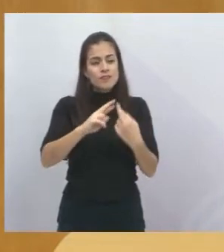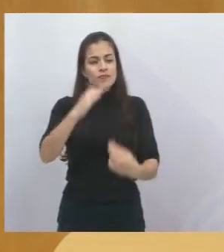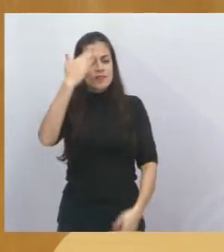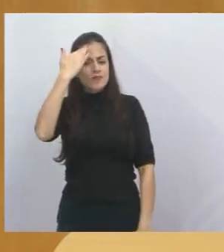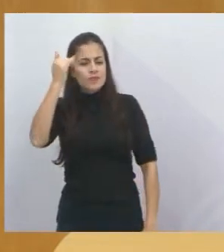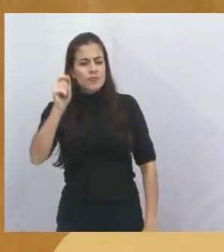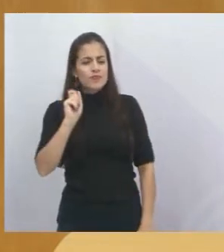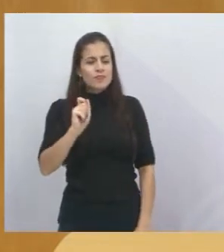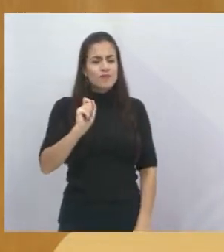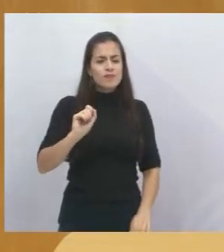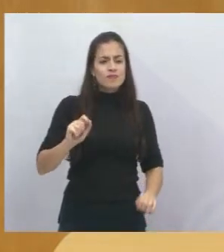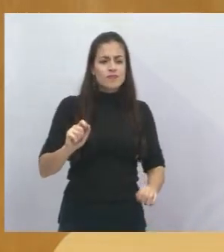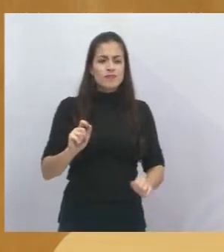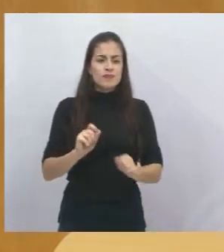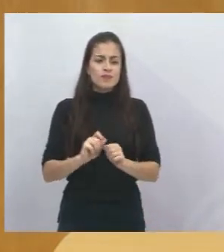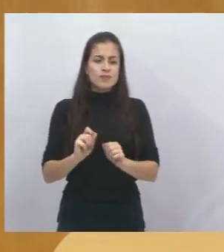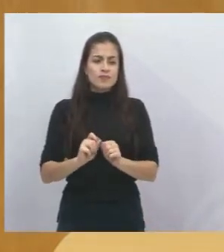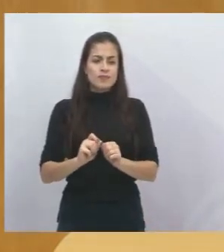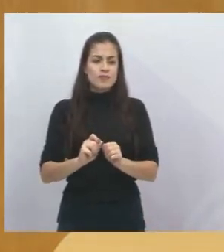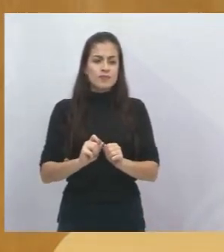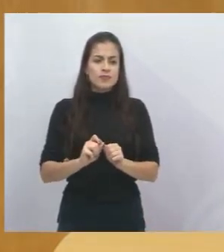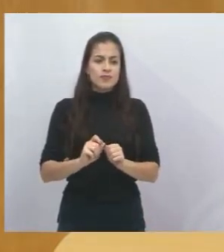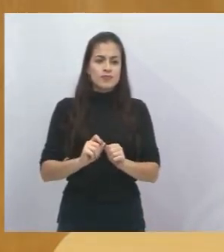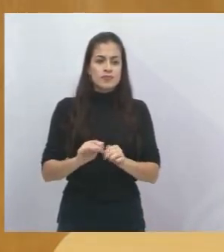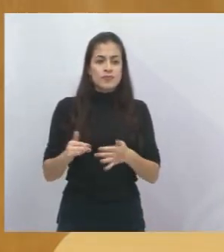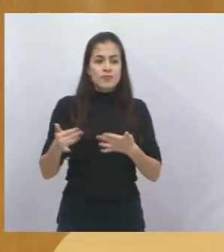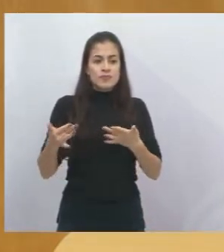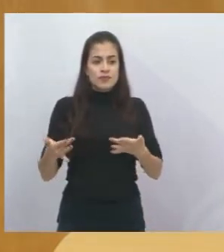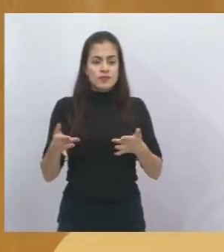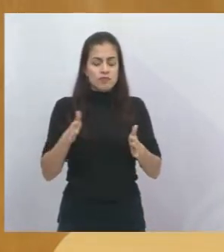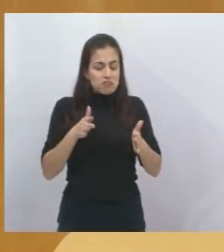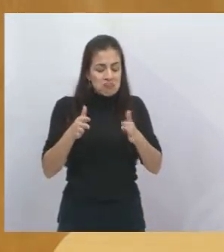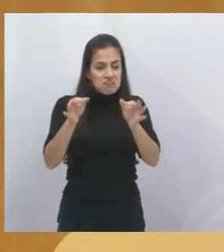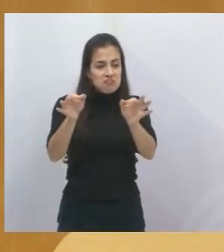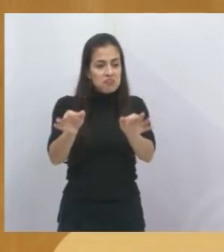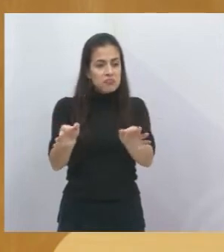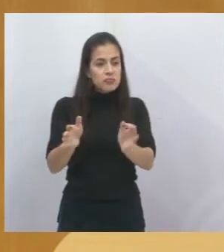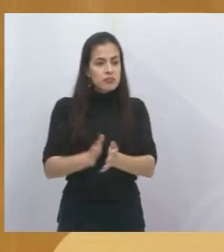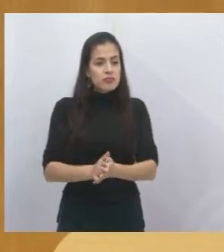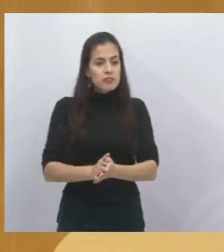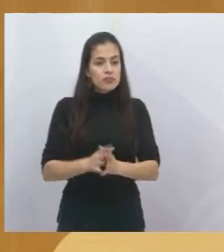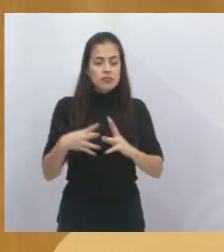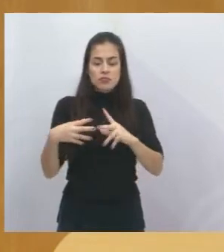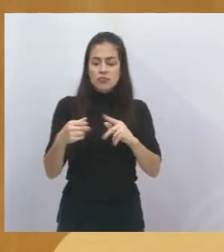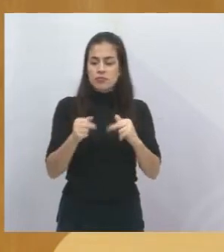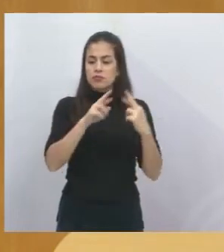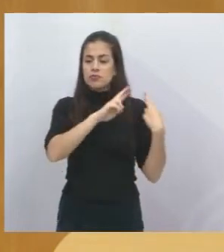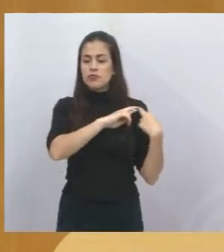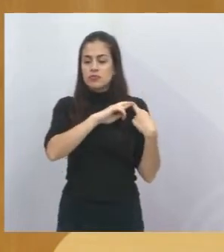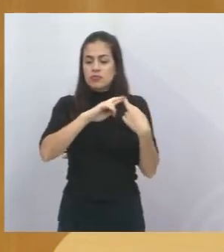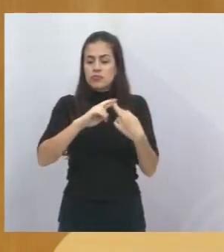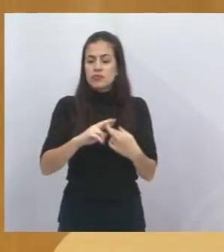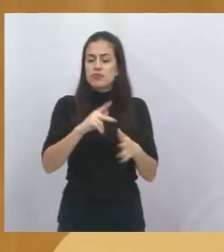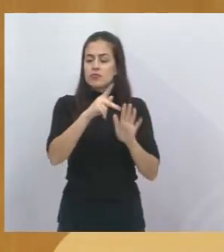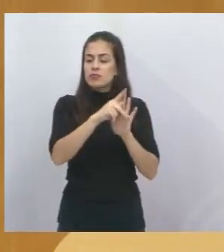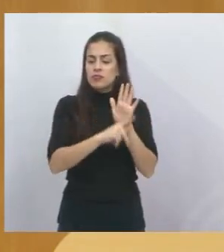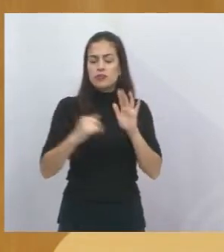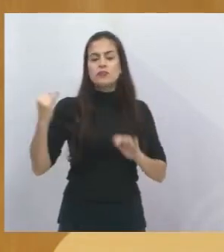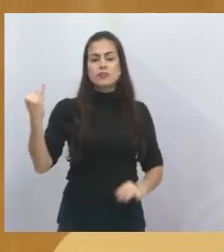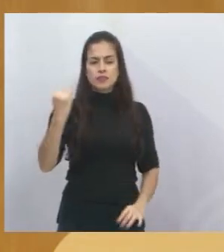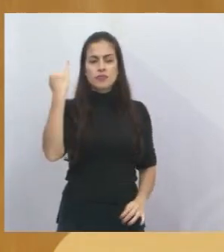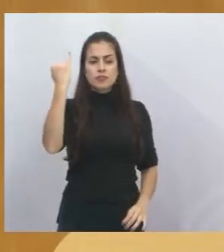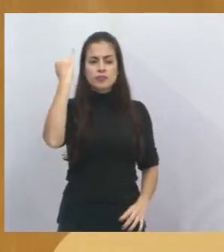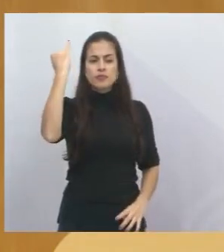nesse sentido é que a gente está no caminho certo. Portanto, com toda a responsabilidade, é um projeto que a gente sabe que é importante,